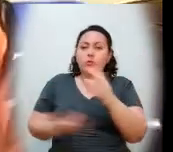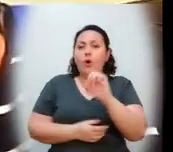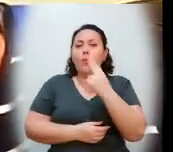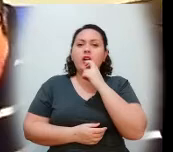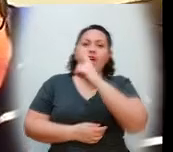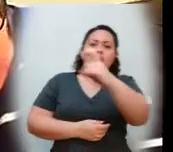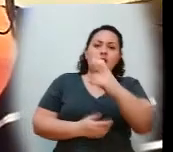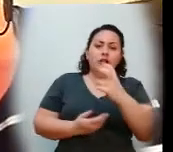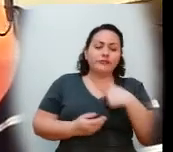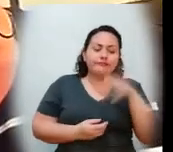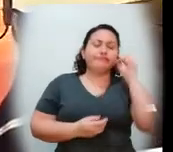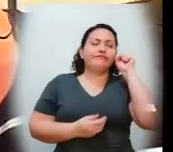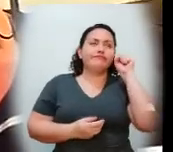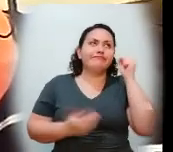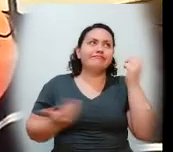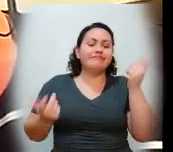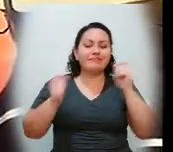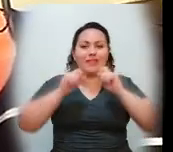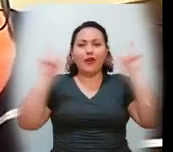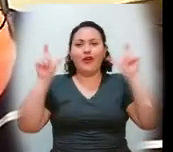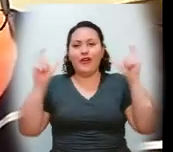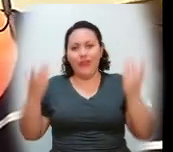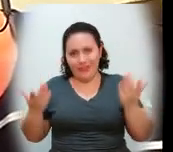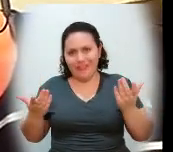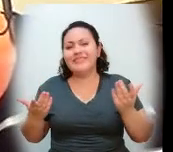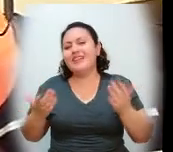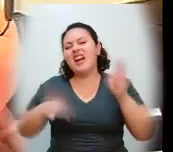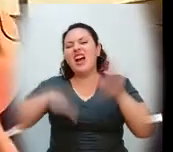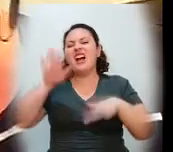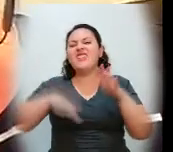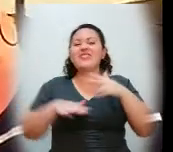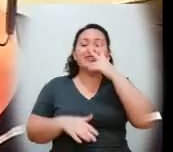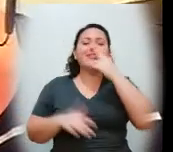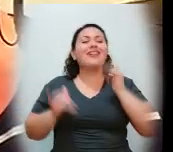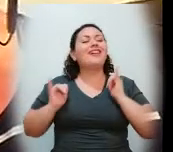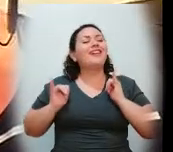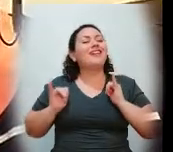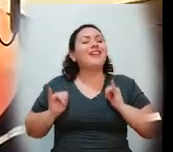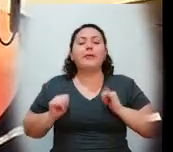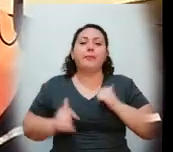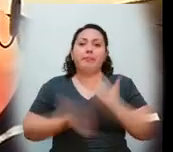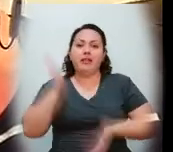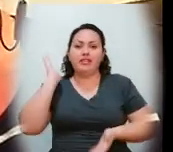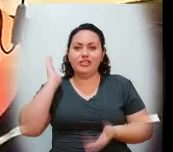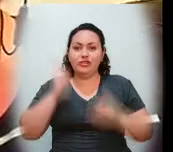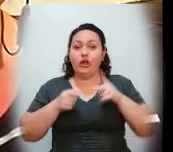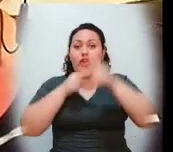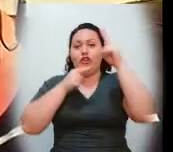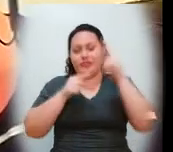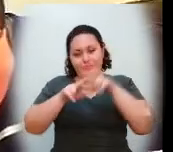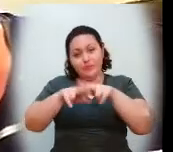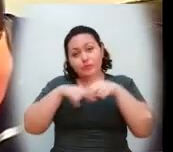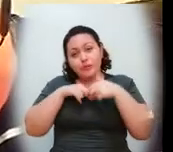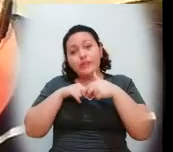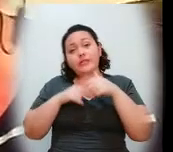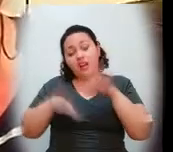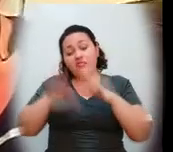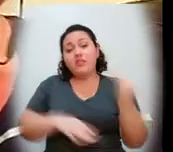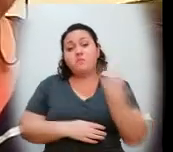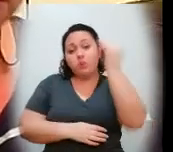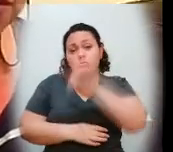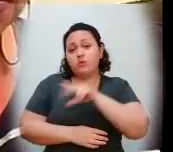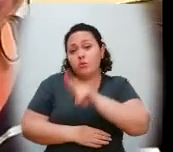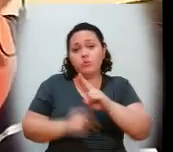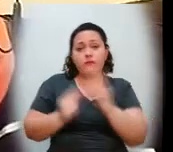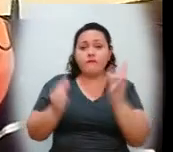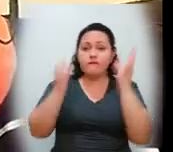alguém grita, né? Então, isso também tira um pouco o relaxamento. É por isso que talvez seja importante, às vezes, colocar um